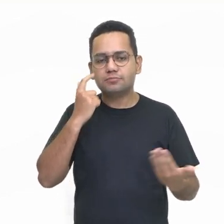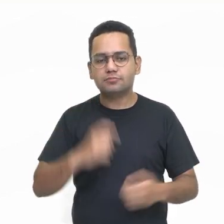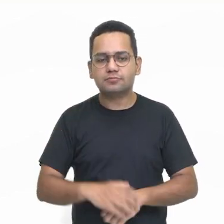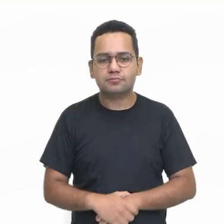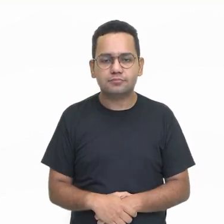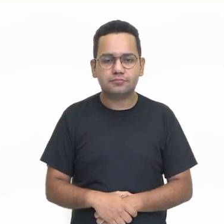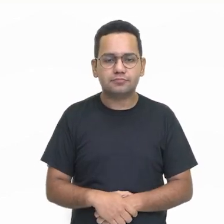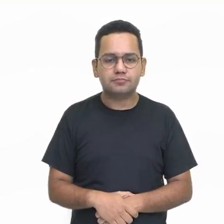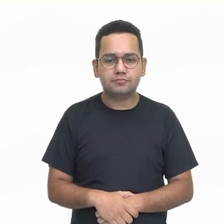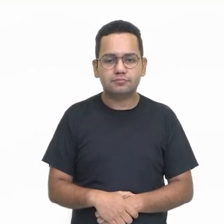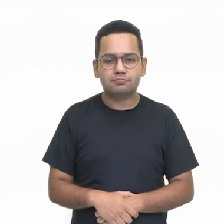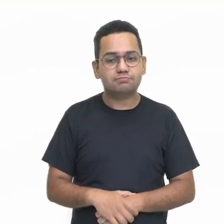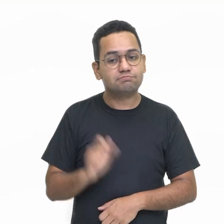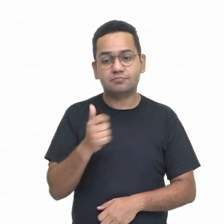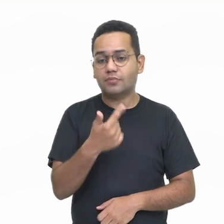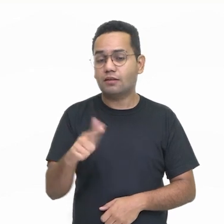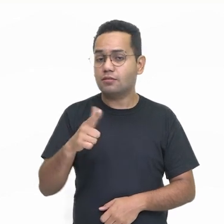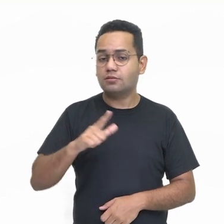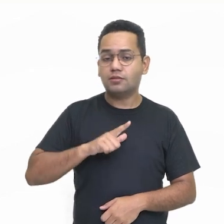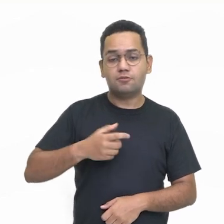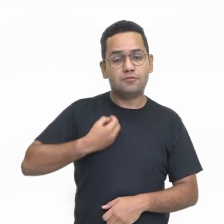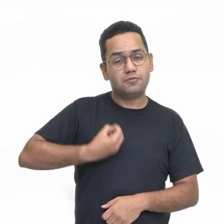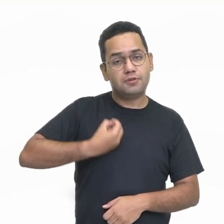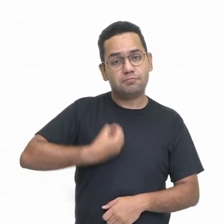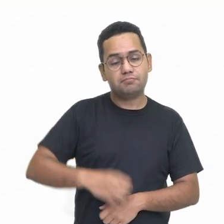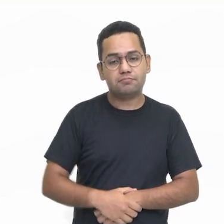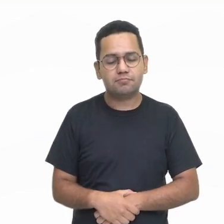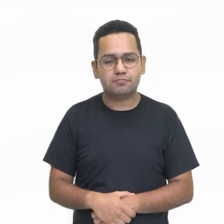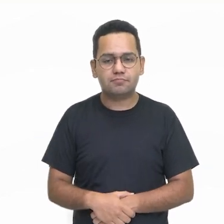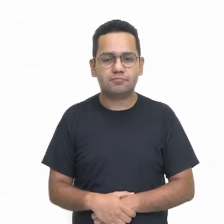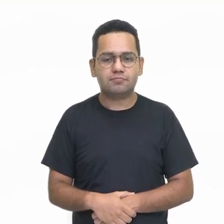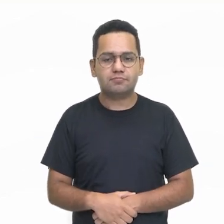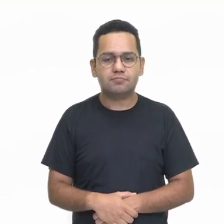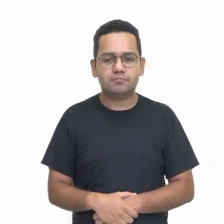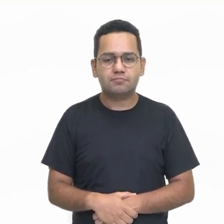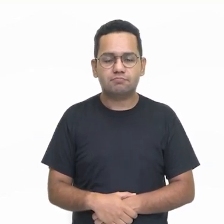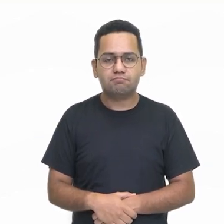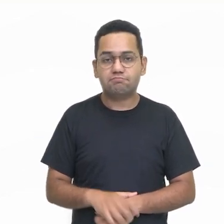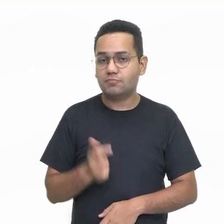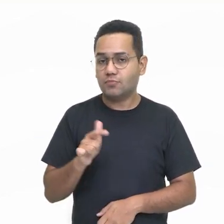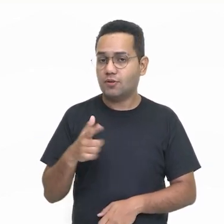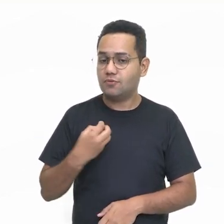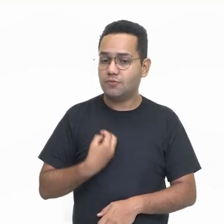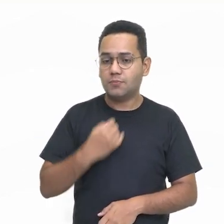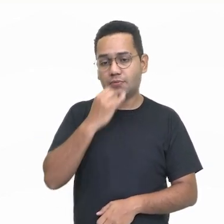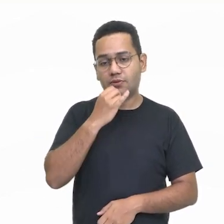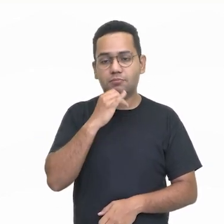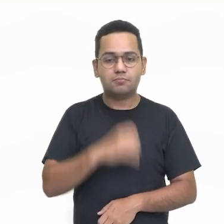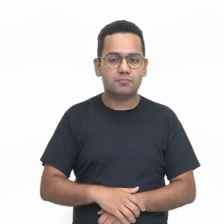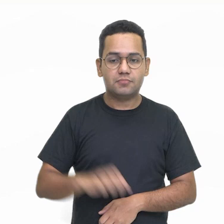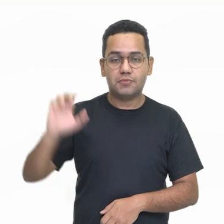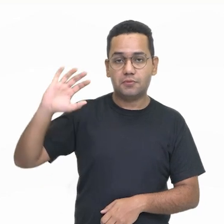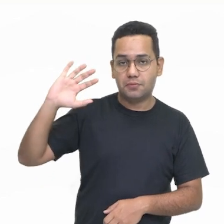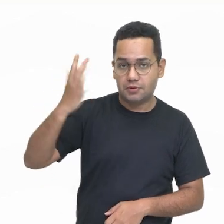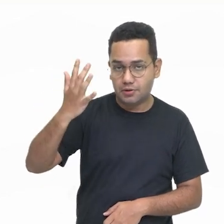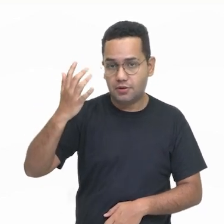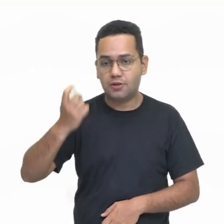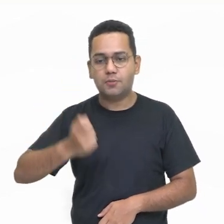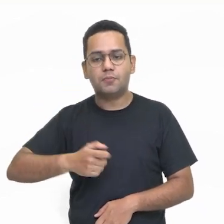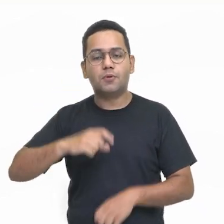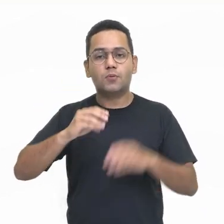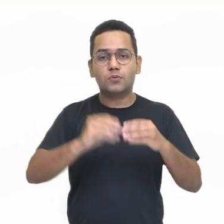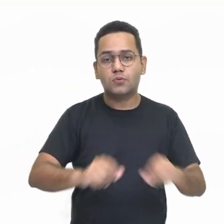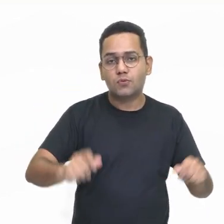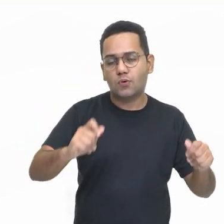a todos aqueles que não têm vida eles não sendo vivos como exemplo nós temos o clima o